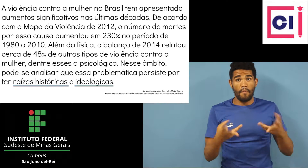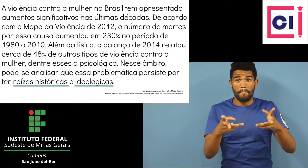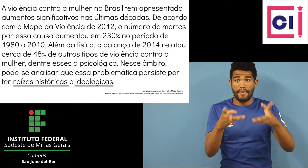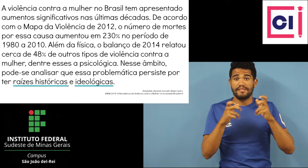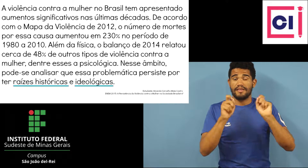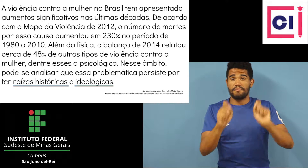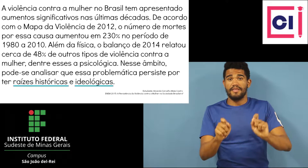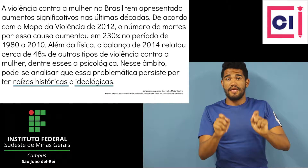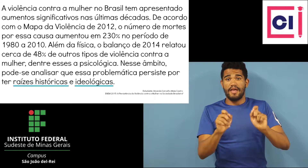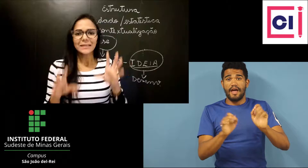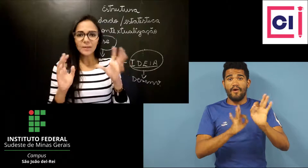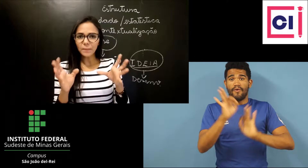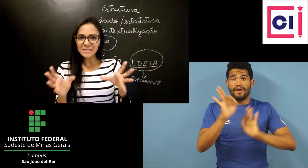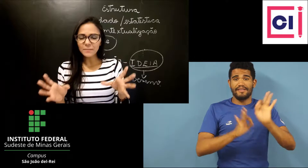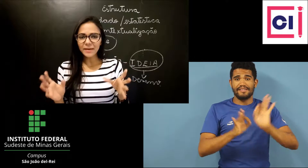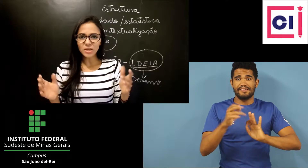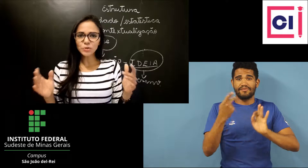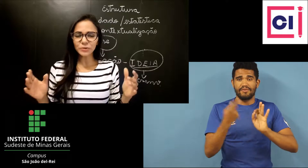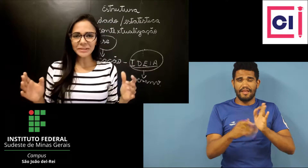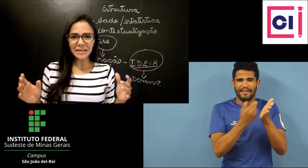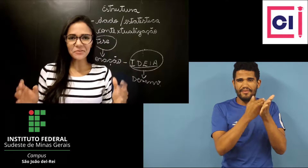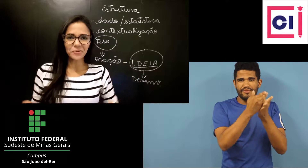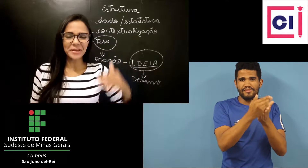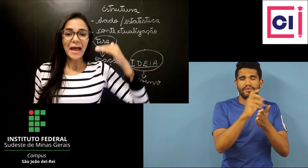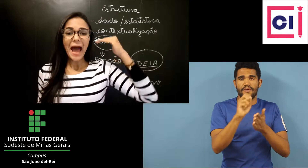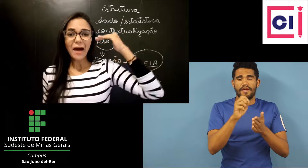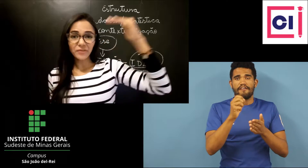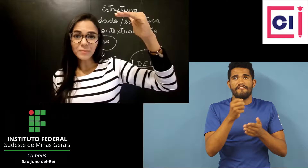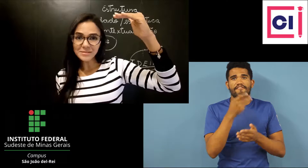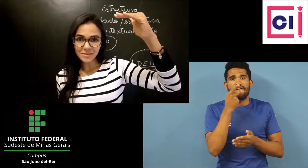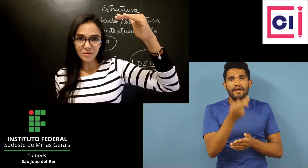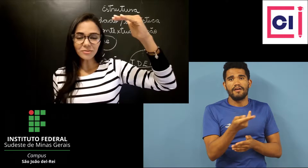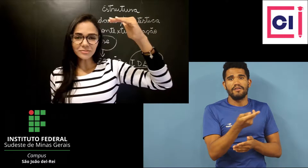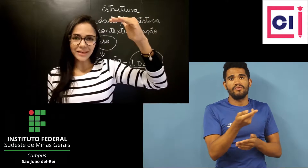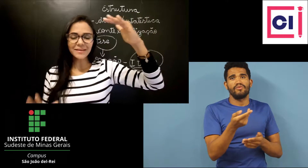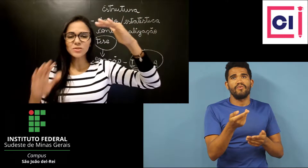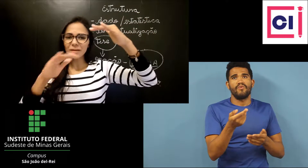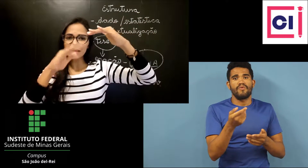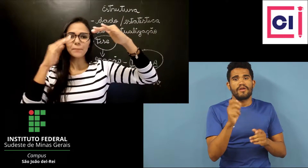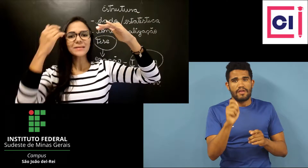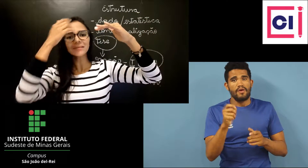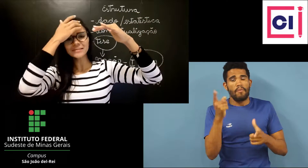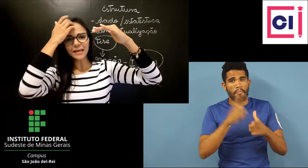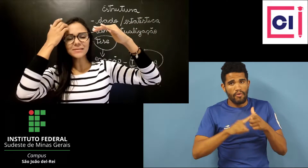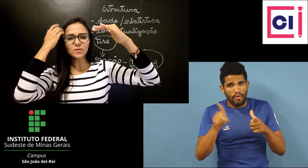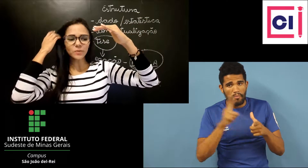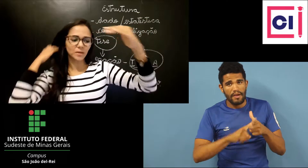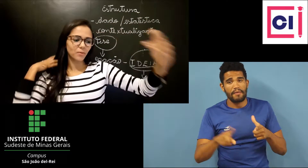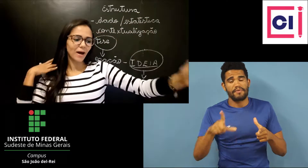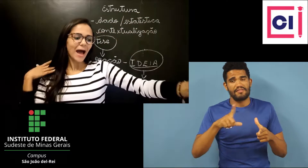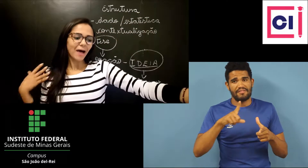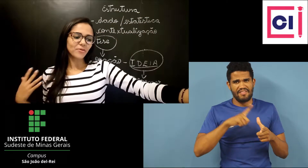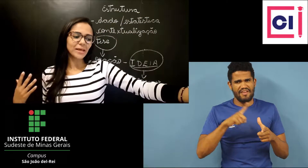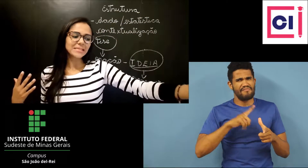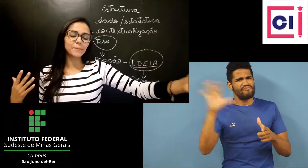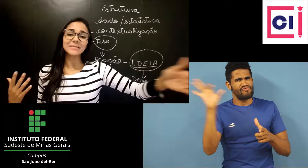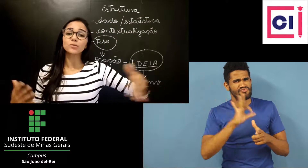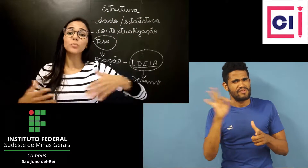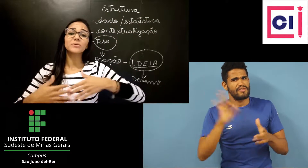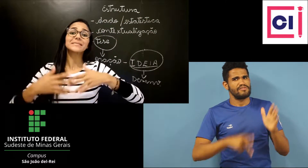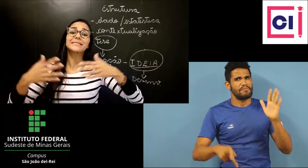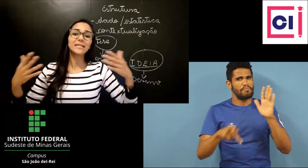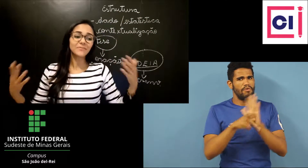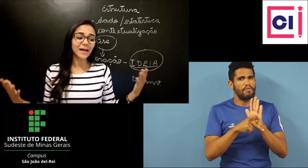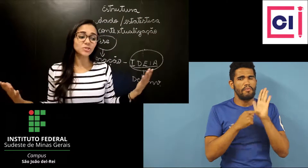social. Então, voltando pra cá, deu pra perceber que a estrutura dela foi afirmação, né, sobre essa persistência do problema. A violência tem